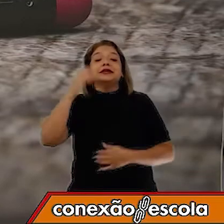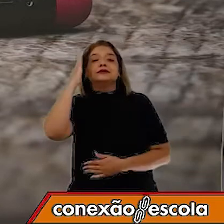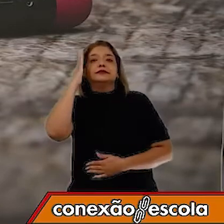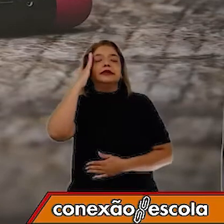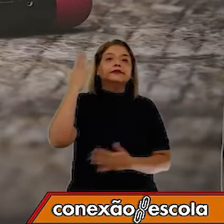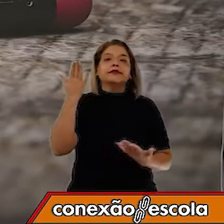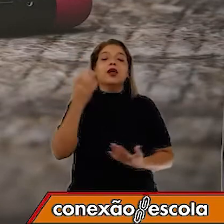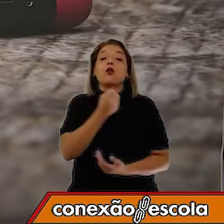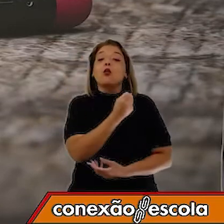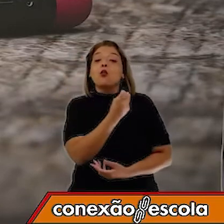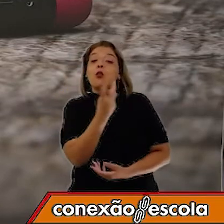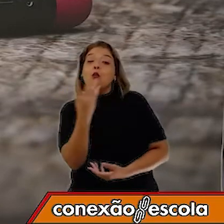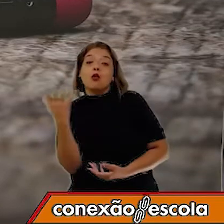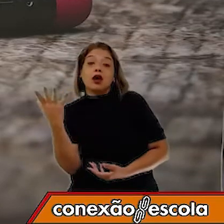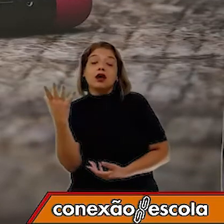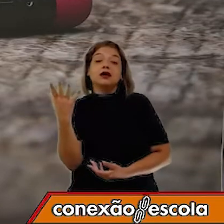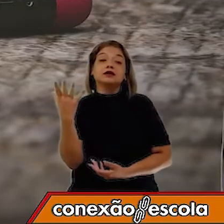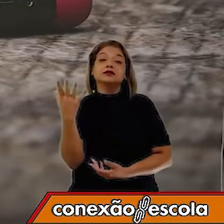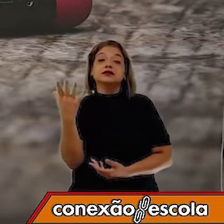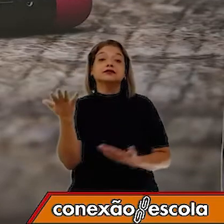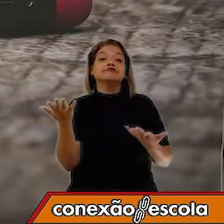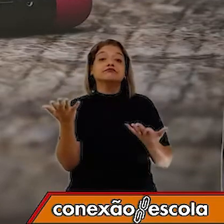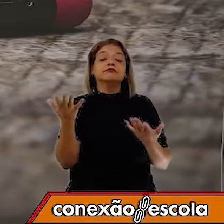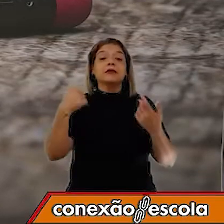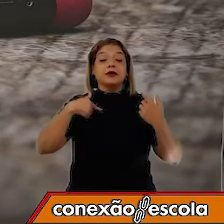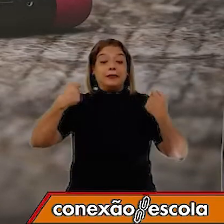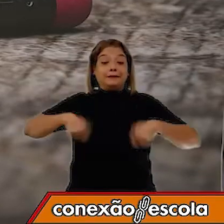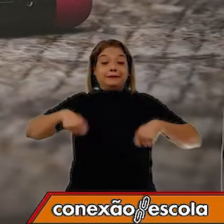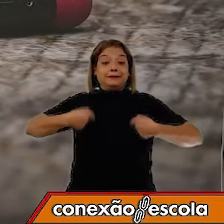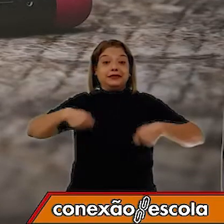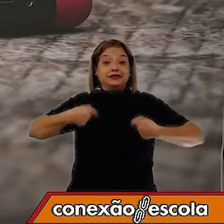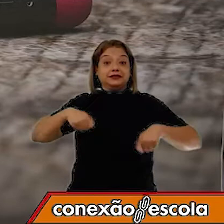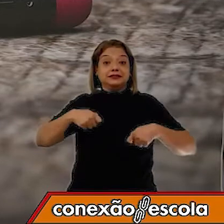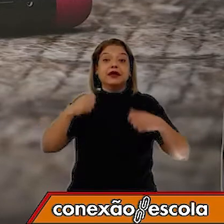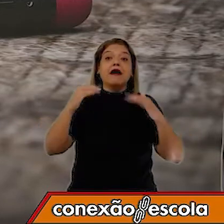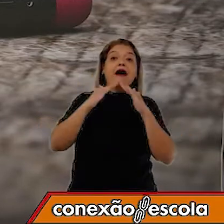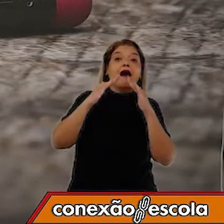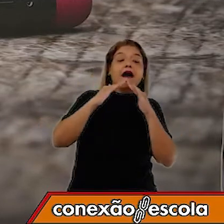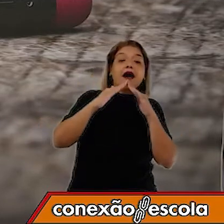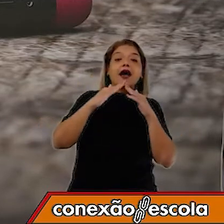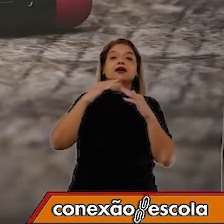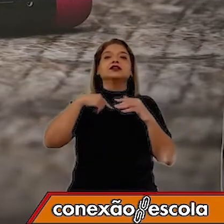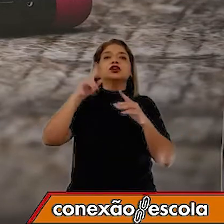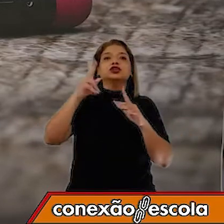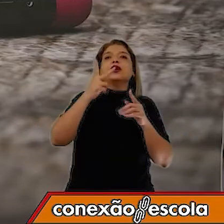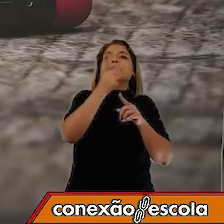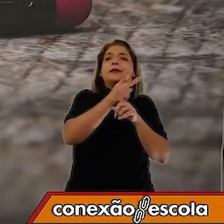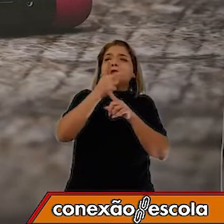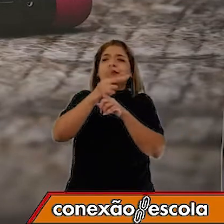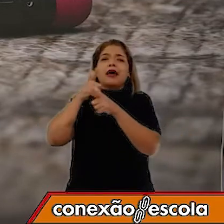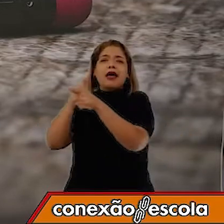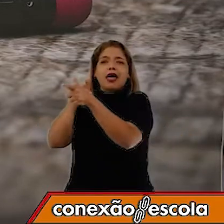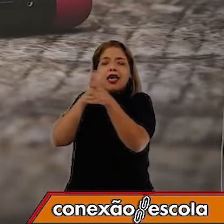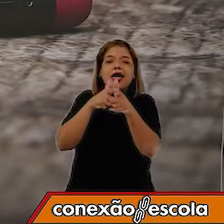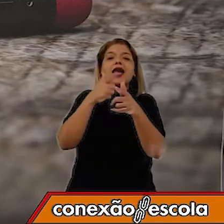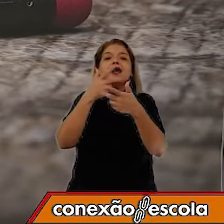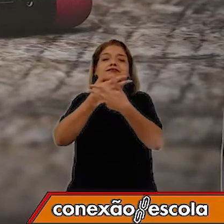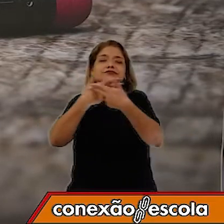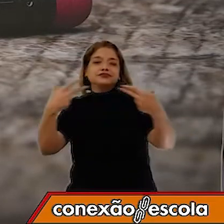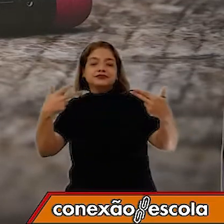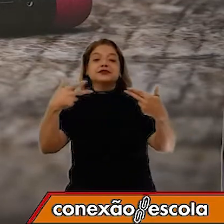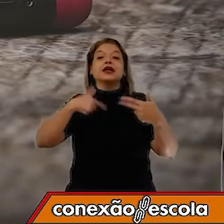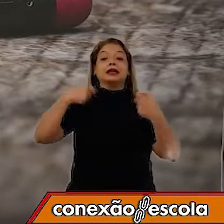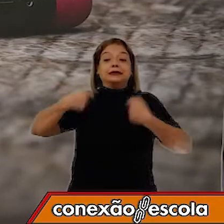a quantidade de coisas que eles tinham conseguido no final do dia. A